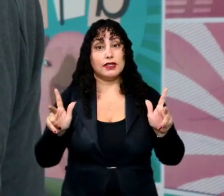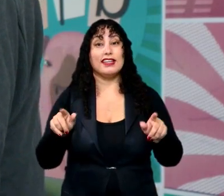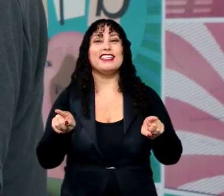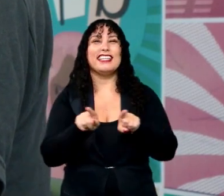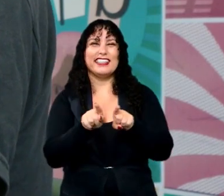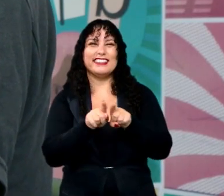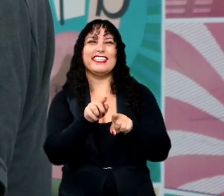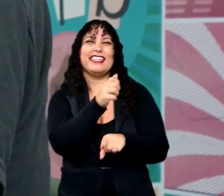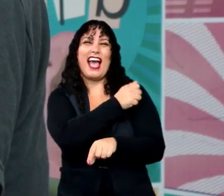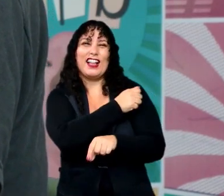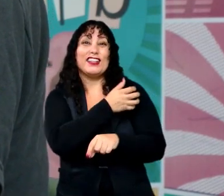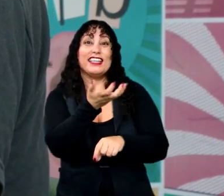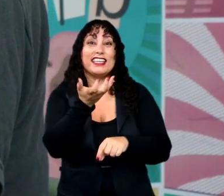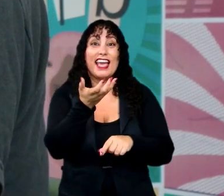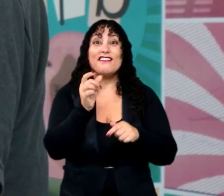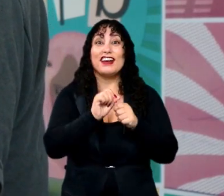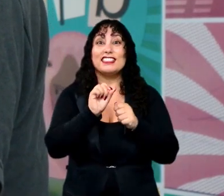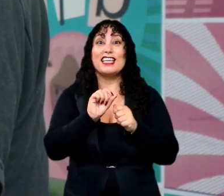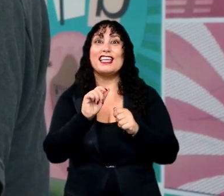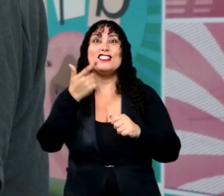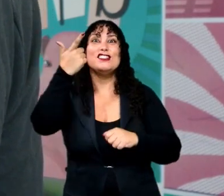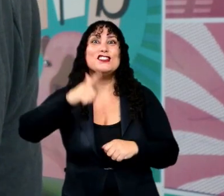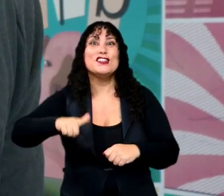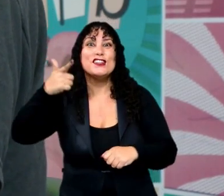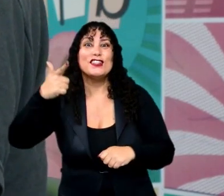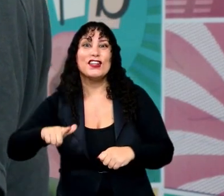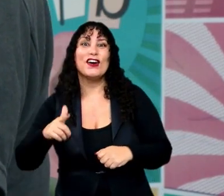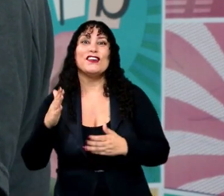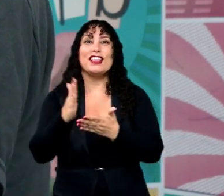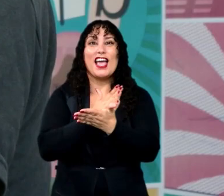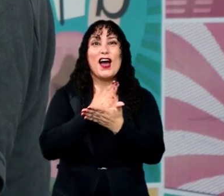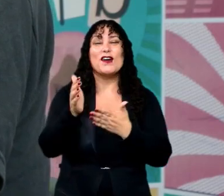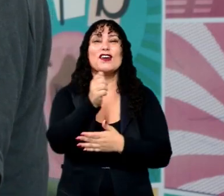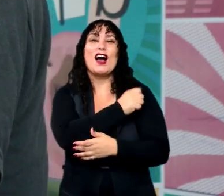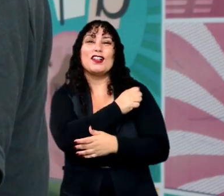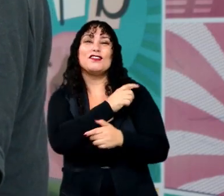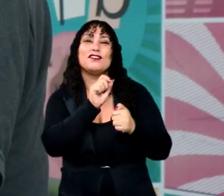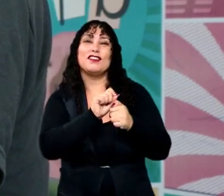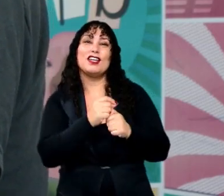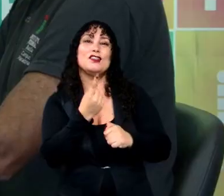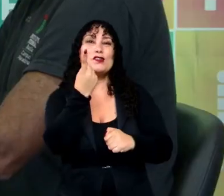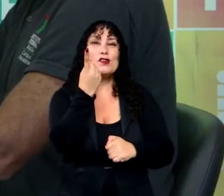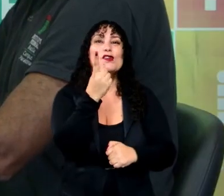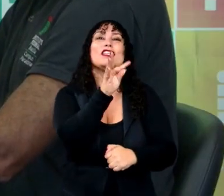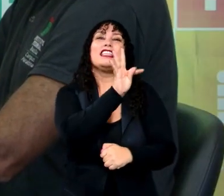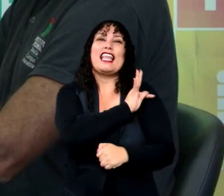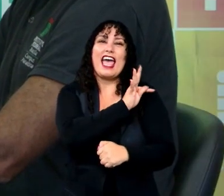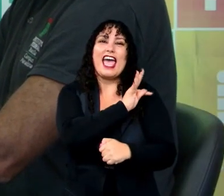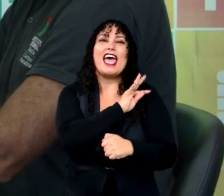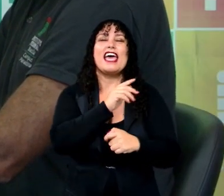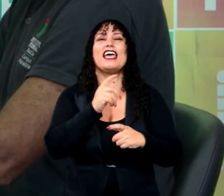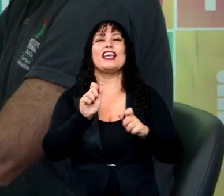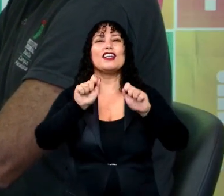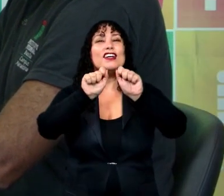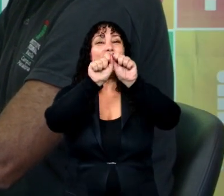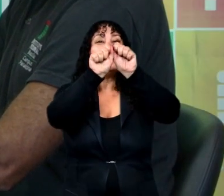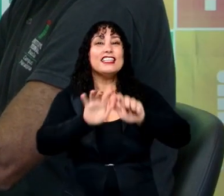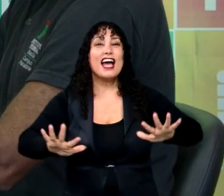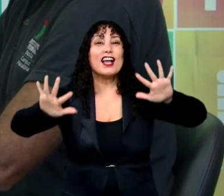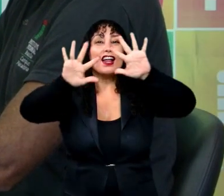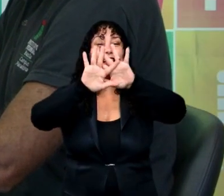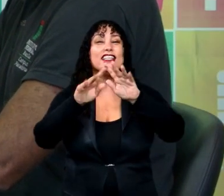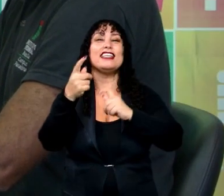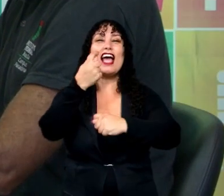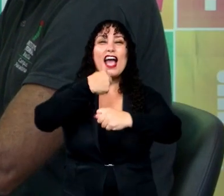tem alunos que querem fazer mais de uma vez é mesmo alunos que já fizeram o curso técnico hoje estão fazendo agronomia estão fazendo agroecologia quando